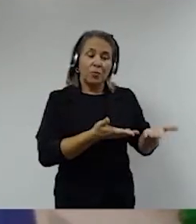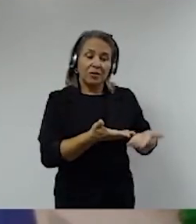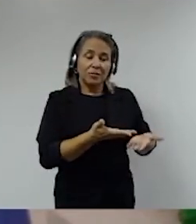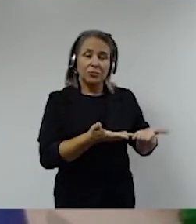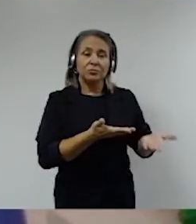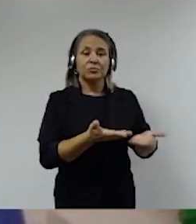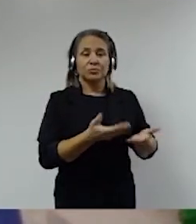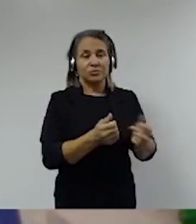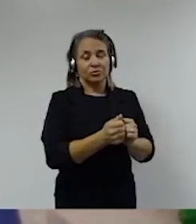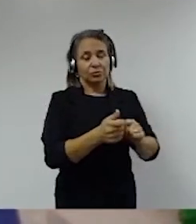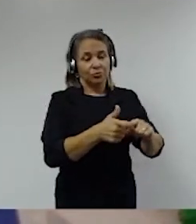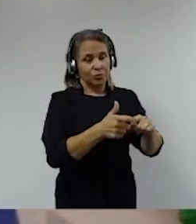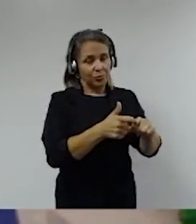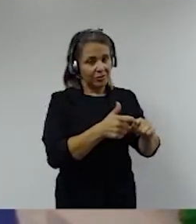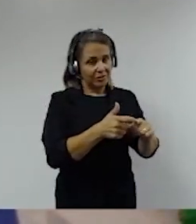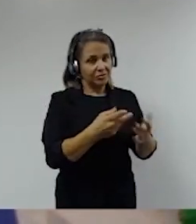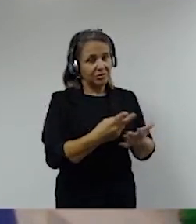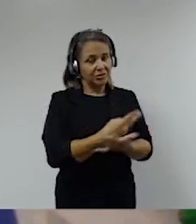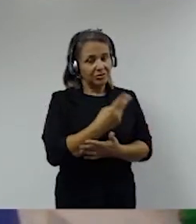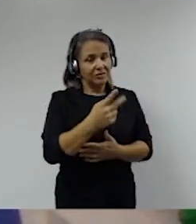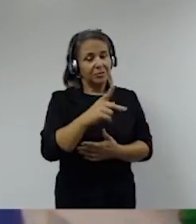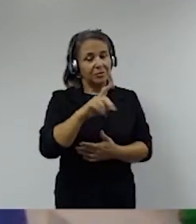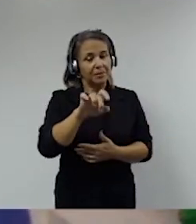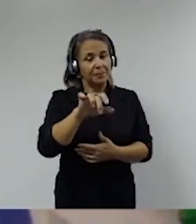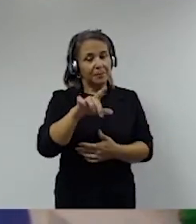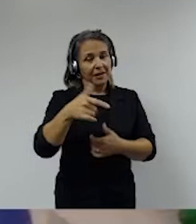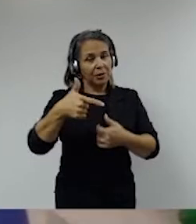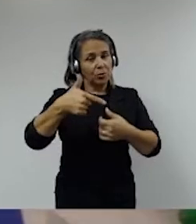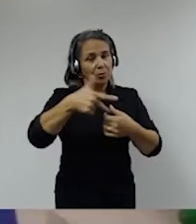Medicina, essa consulta foi realizada pela Petrobras,